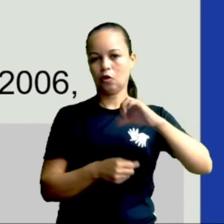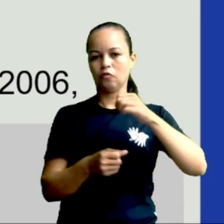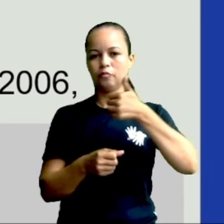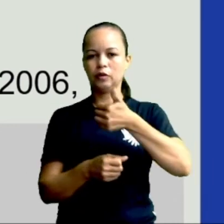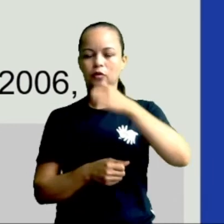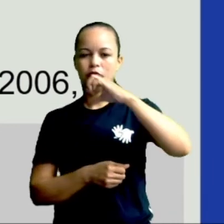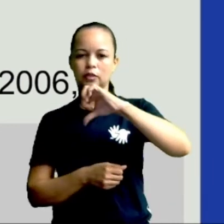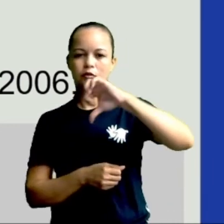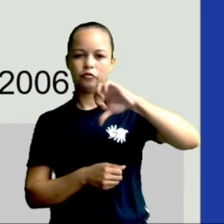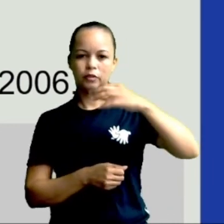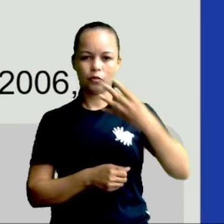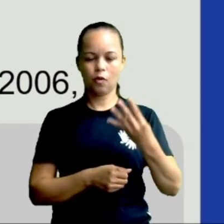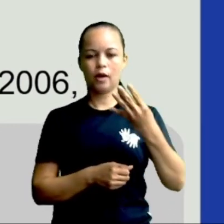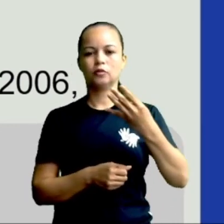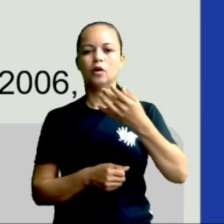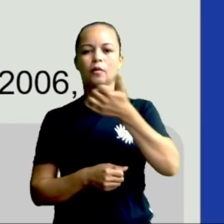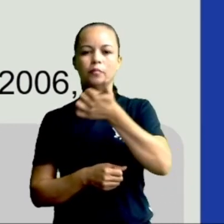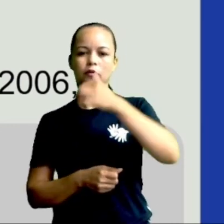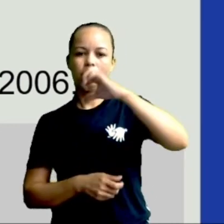1994,